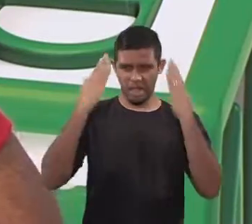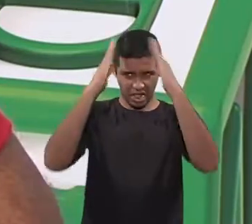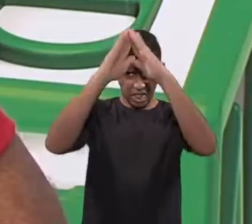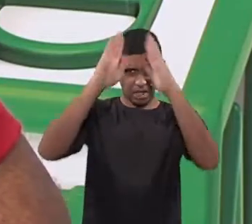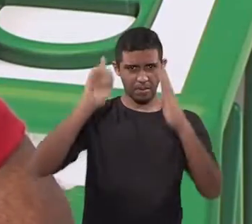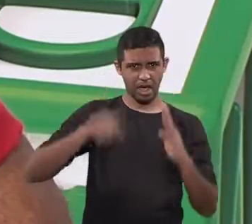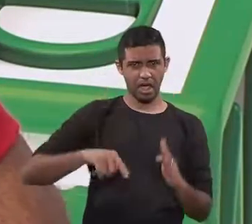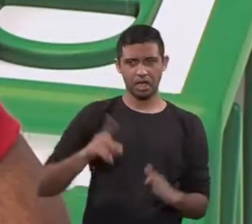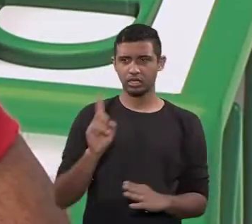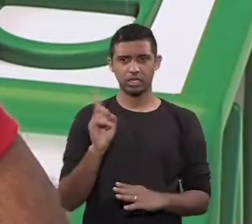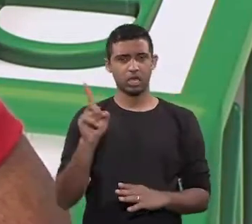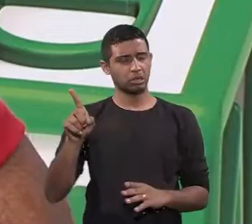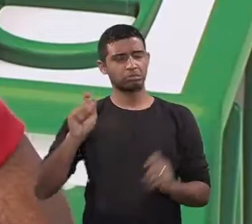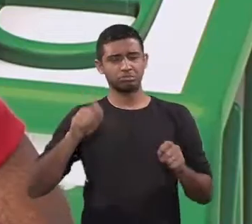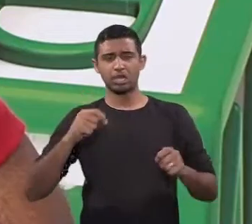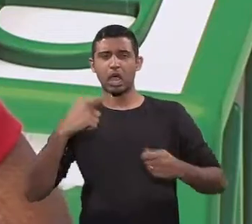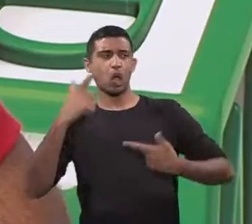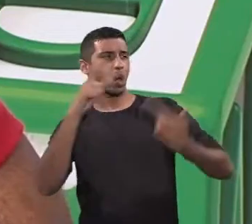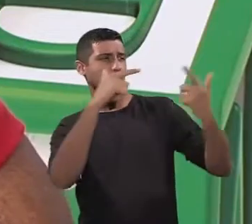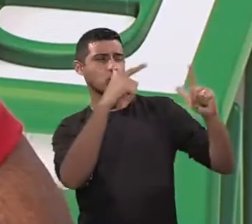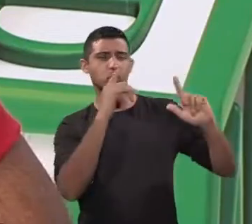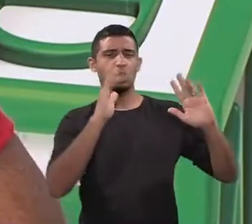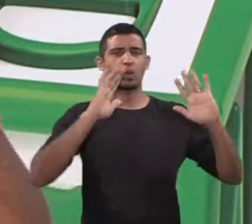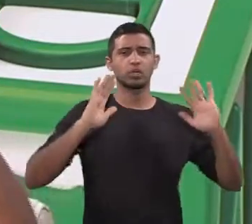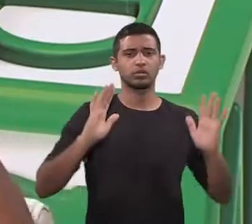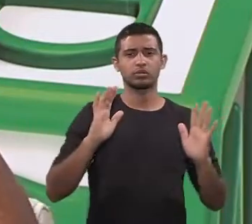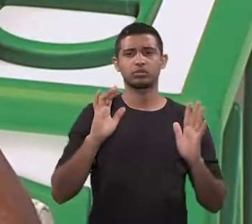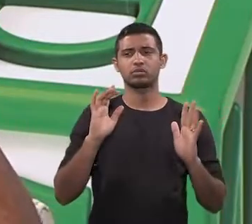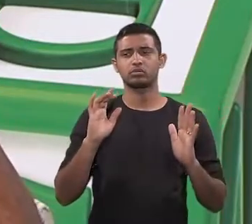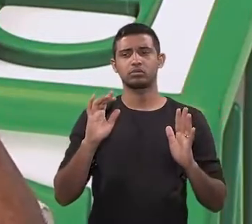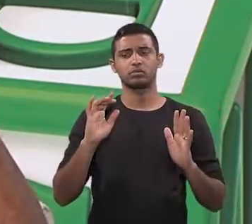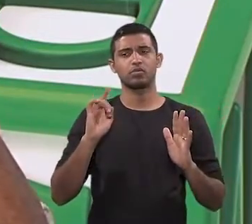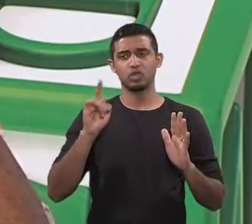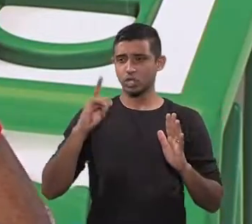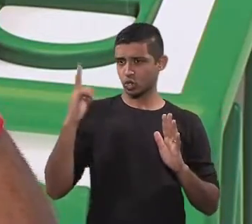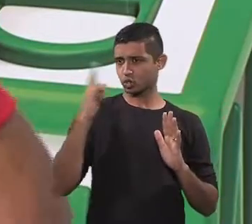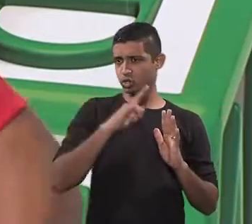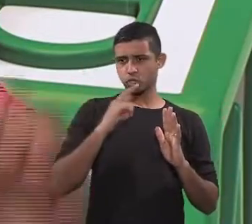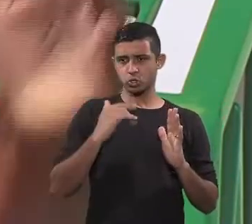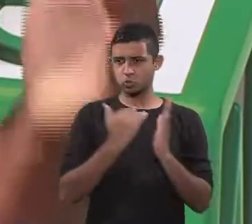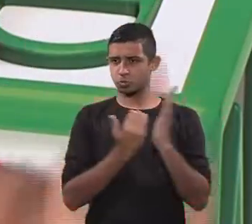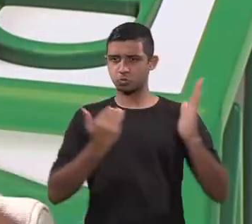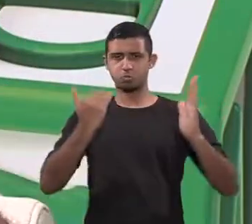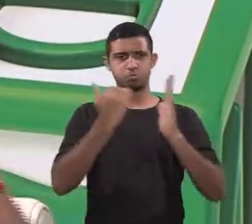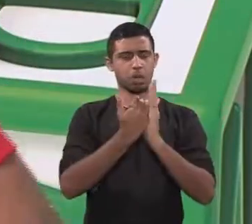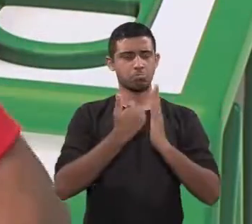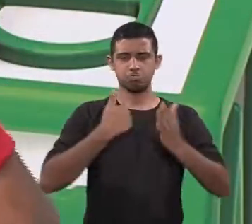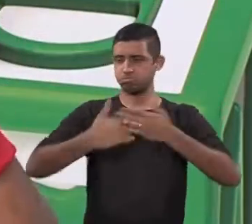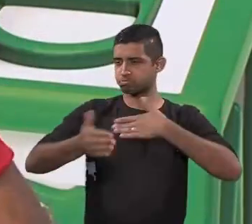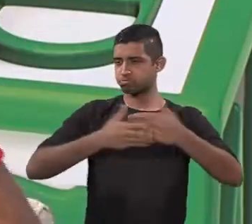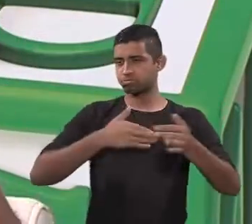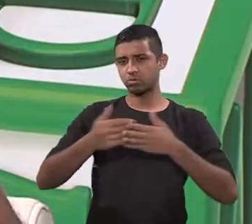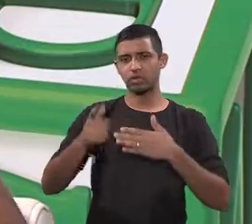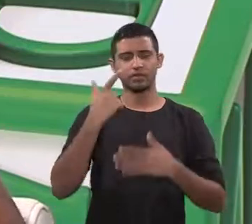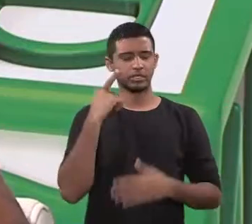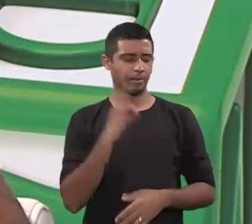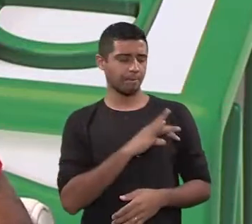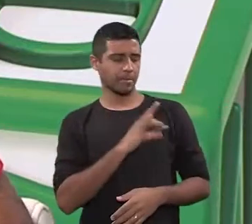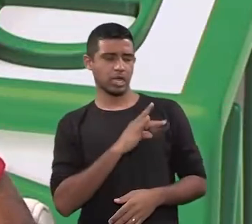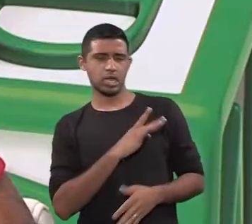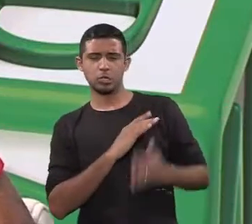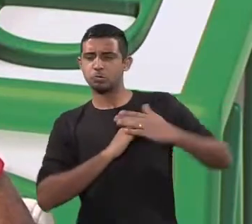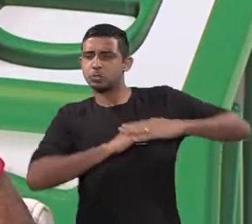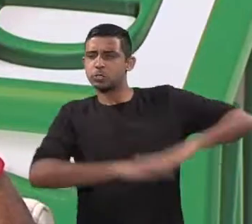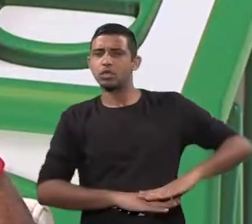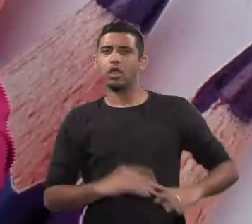mas ele vai ser o João, o Pedro, a Maria, a Tereza, o cidadão que ele conseguiu, encontrando as suas dificuldades, seus